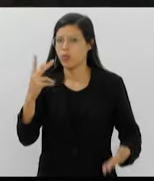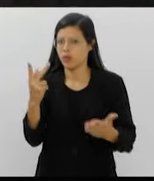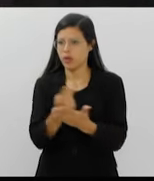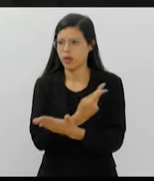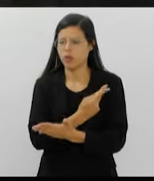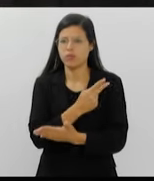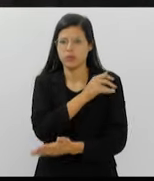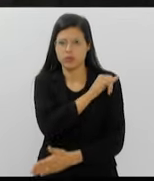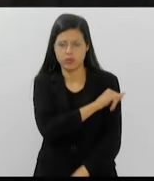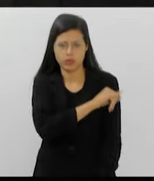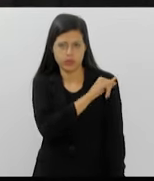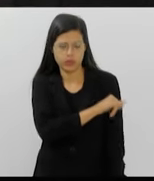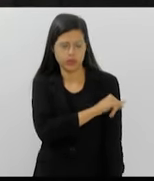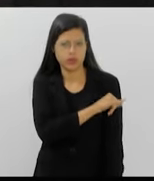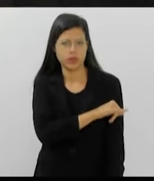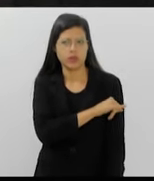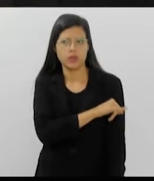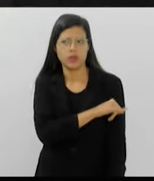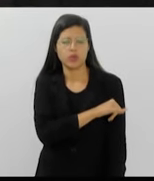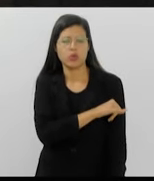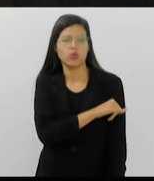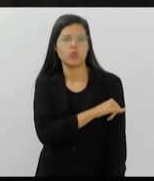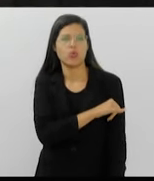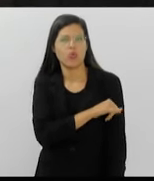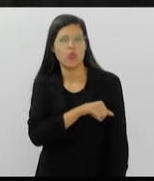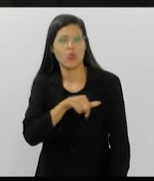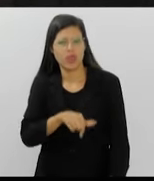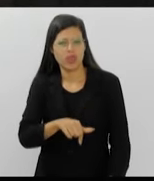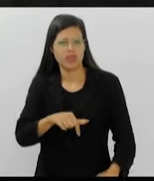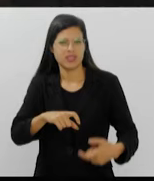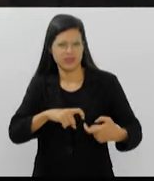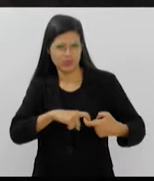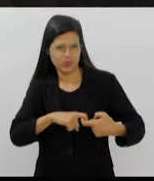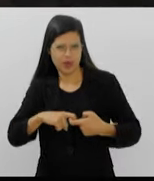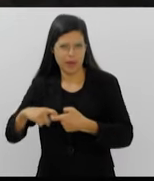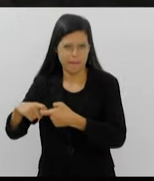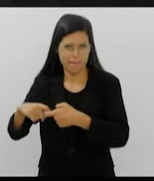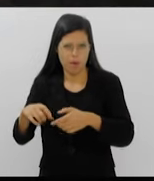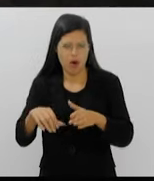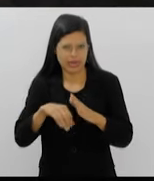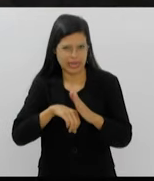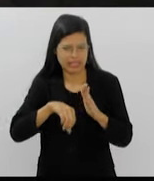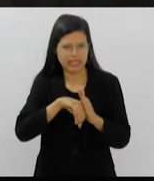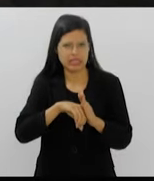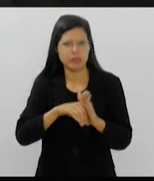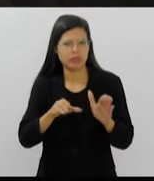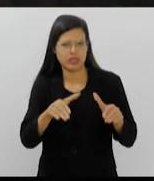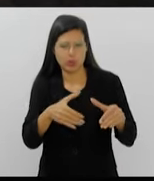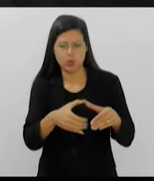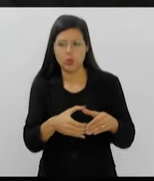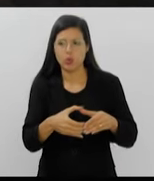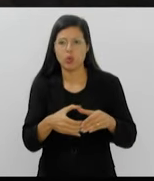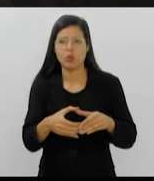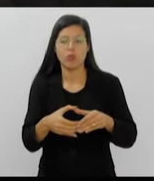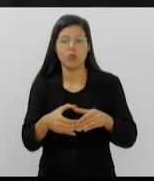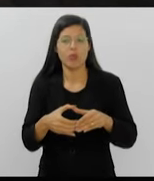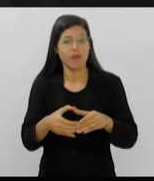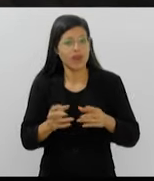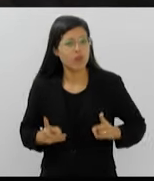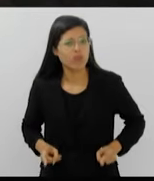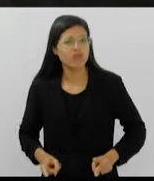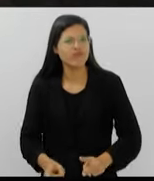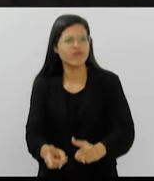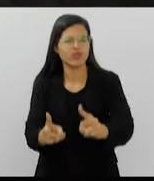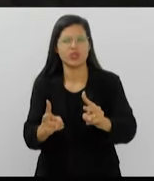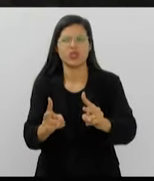Rio de Janeiro, da máfia do reboque, do Detro. Até quando o senhor vai tapar o sol com a peneira